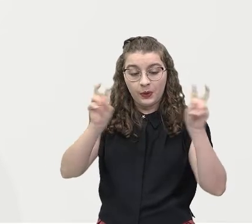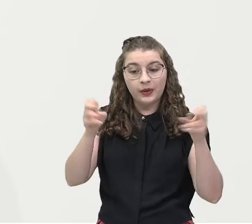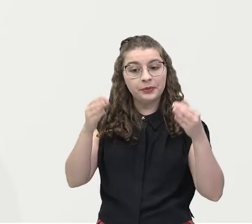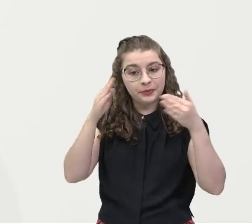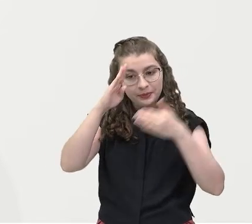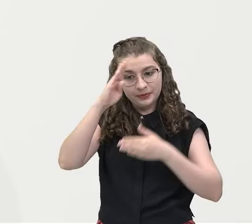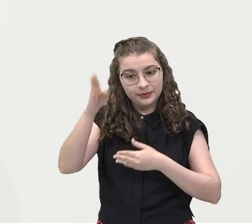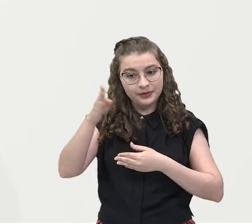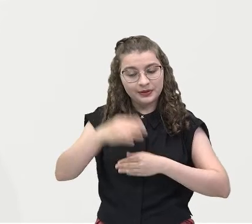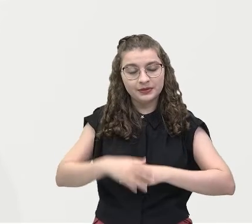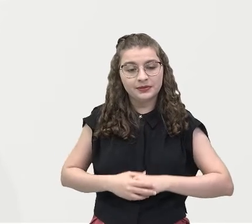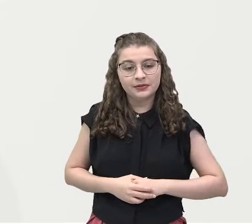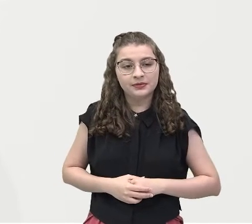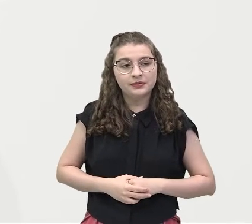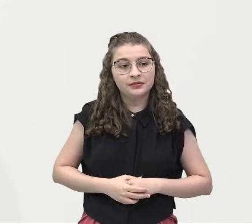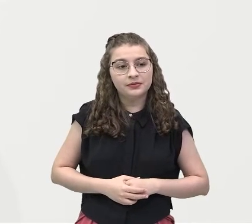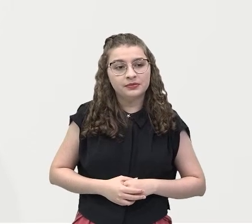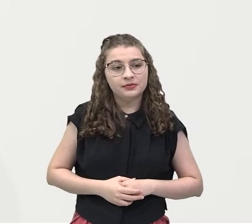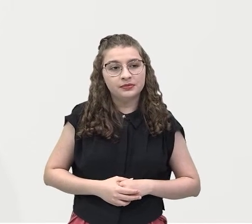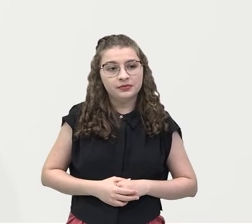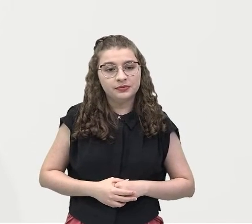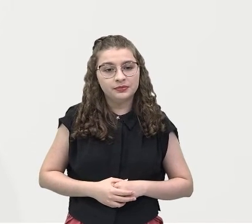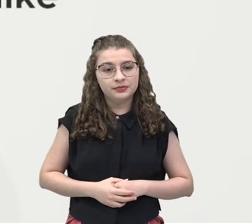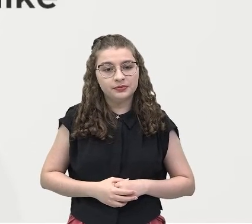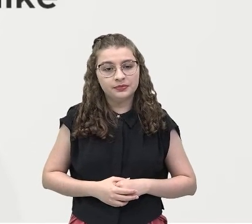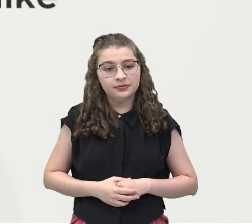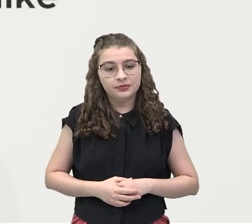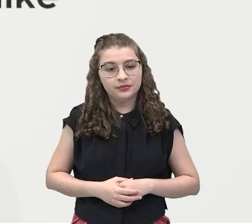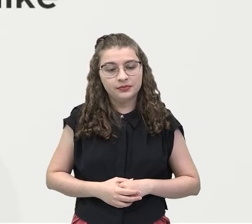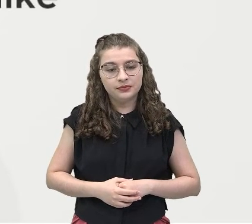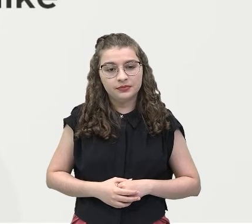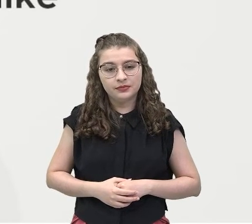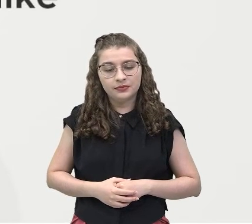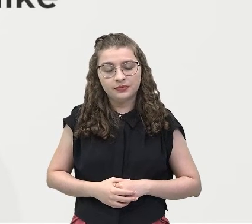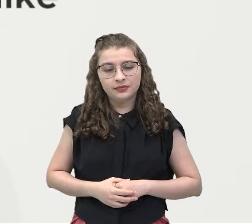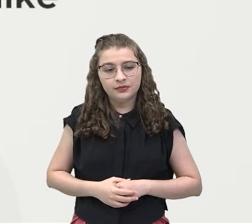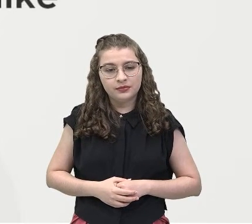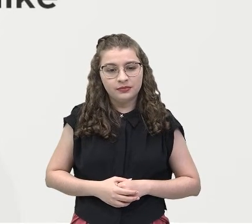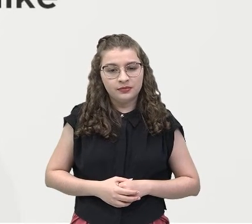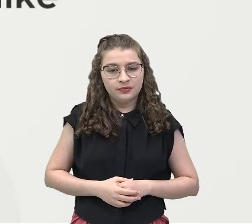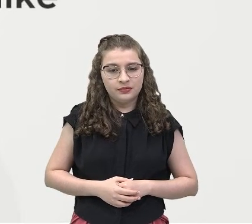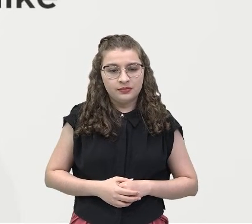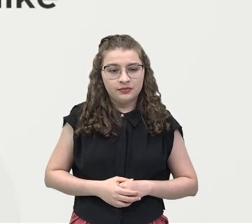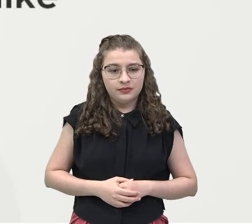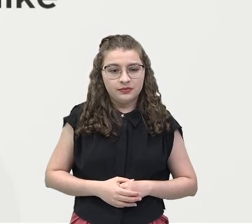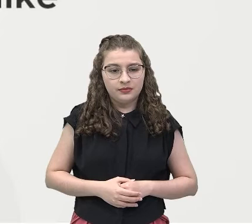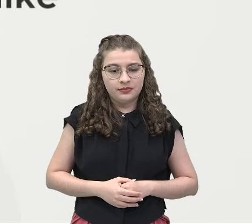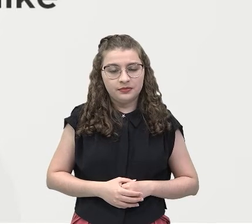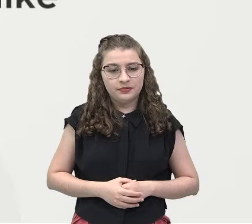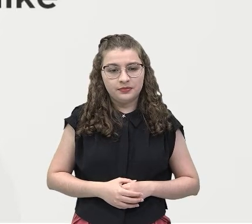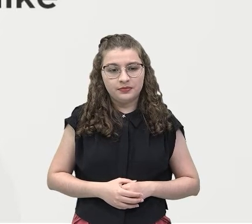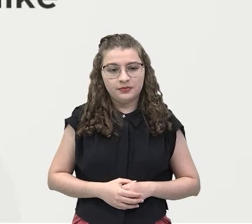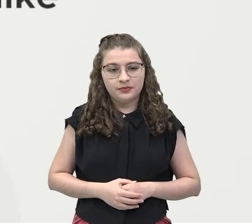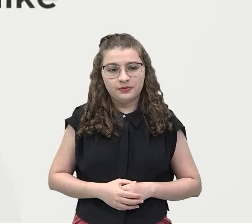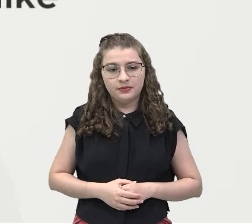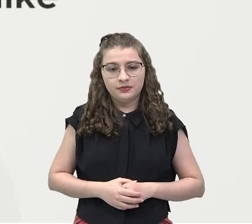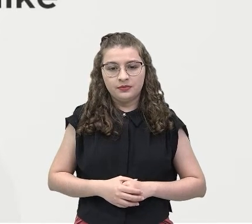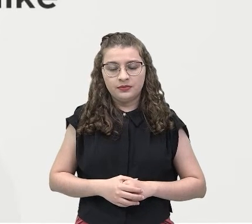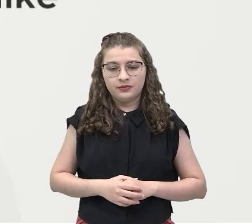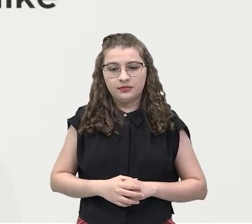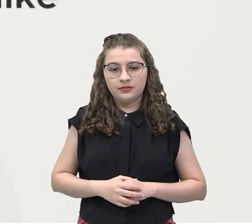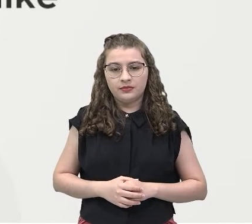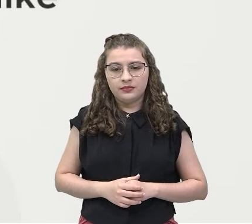quer passar para você. Continuando, próximo. Então,